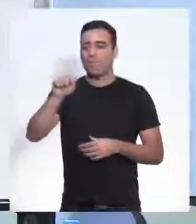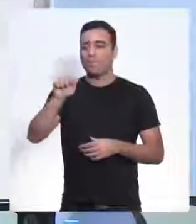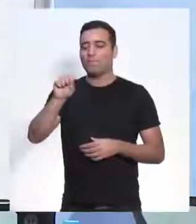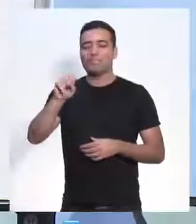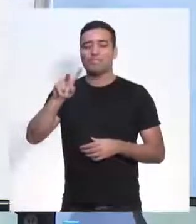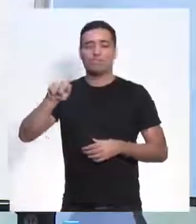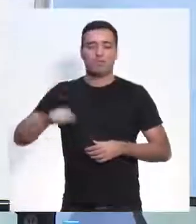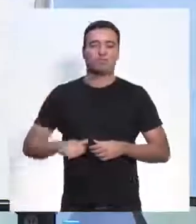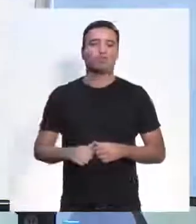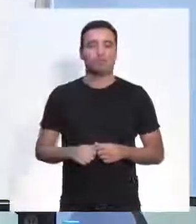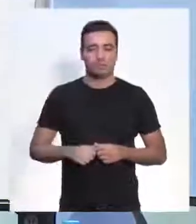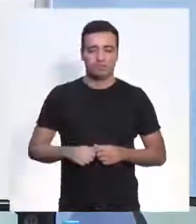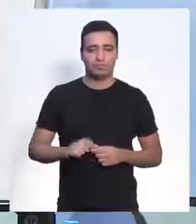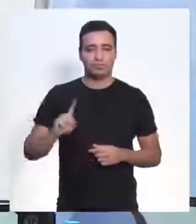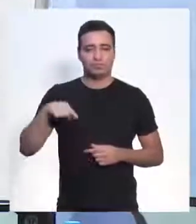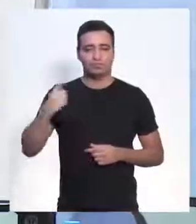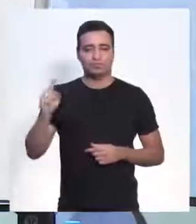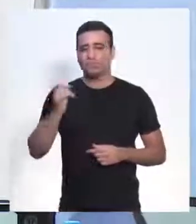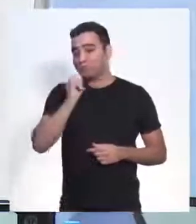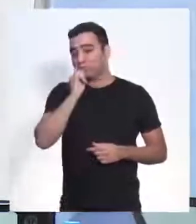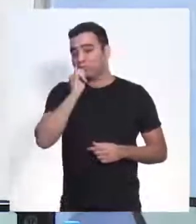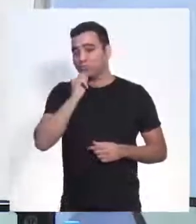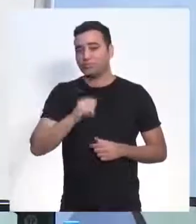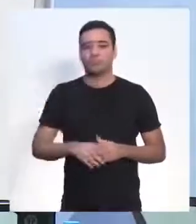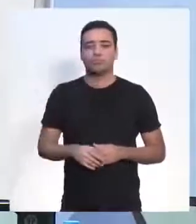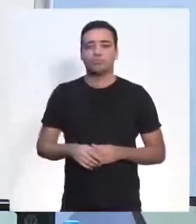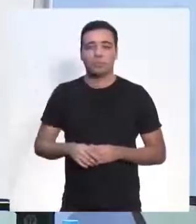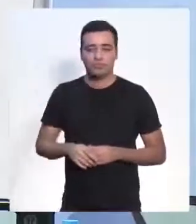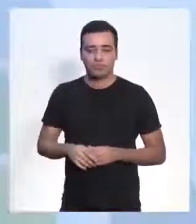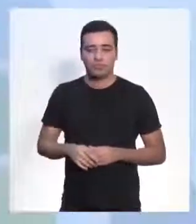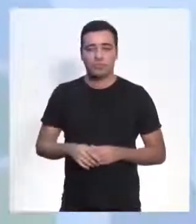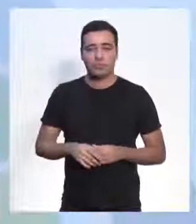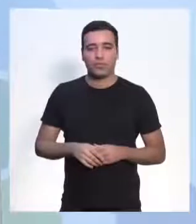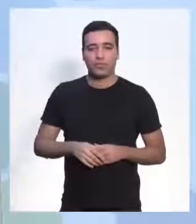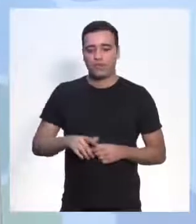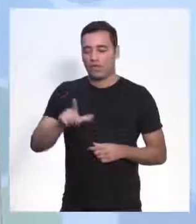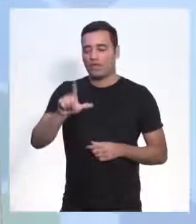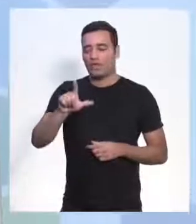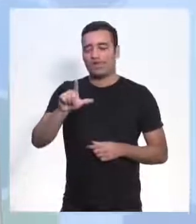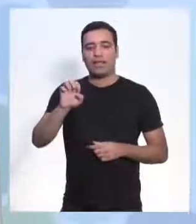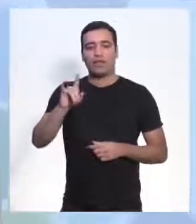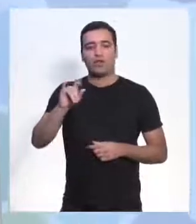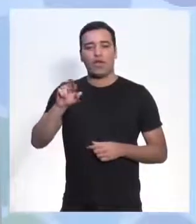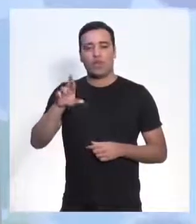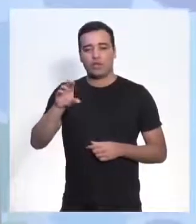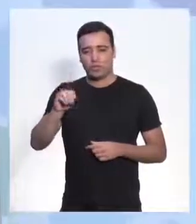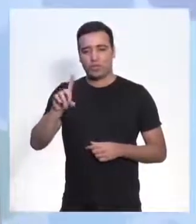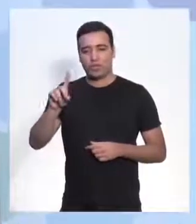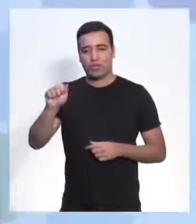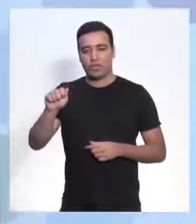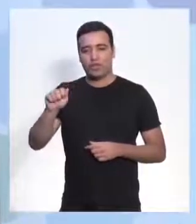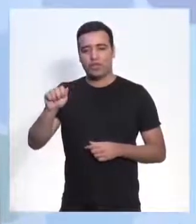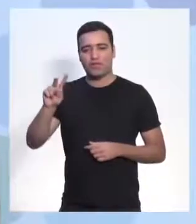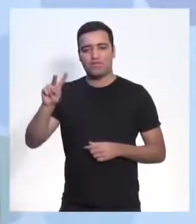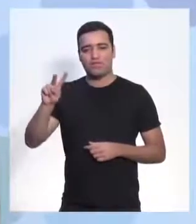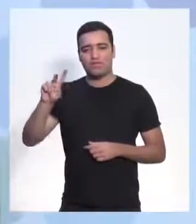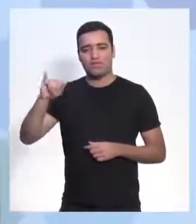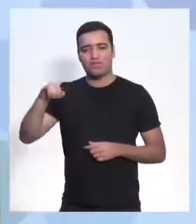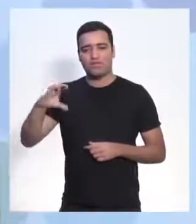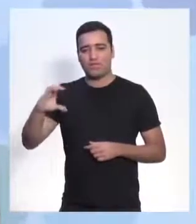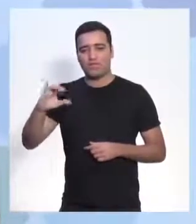Tá? Aqui, Leonardo da Vinci pintou a Mona Lisa. Como é que isso aqui no passado? Pintou,